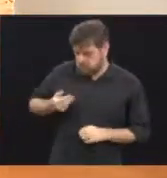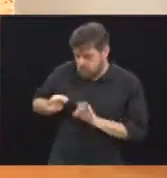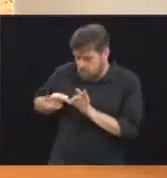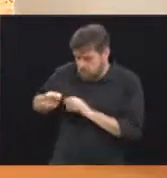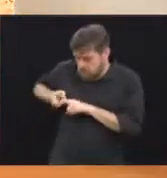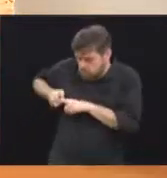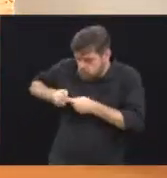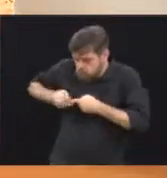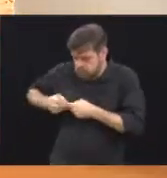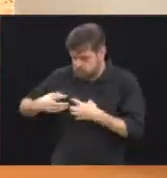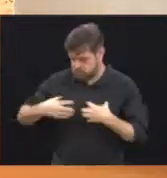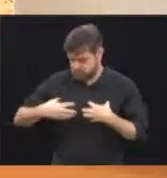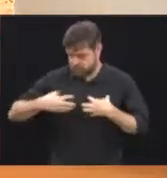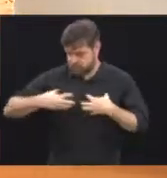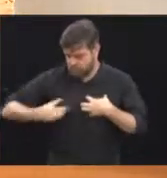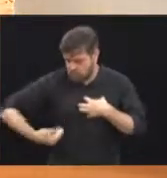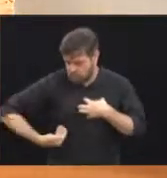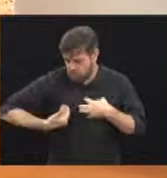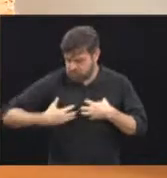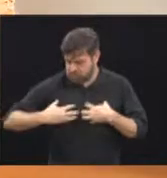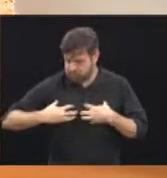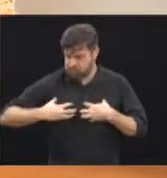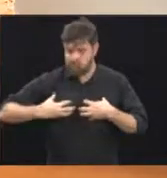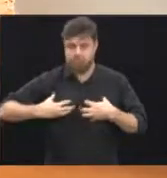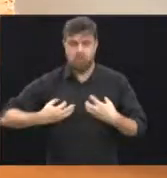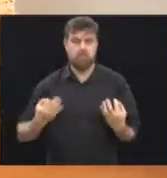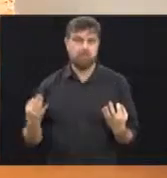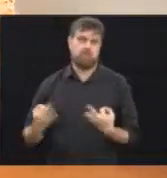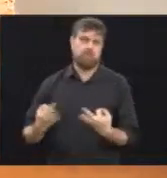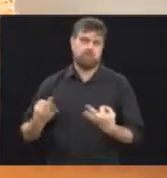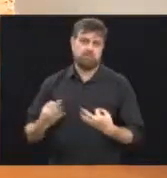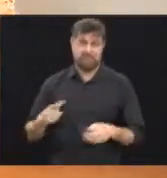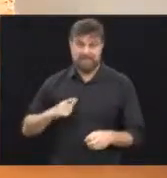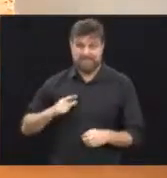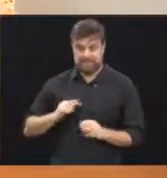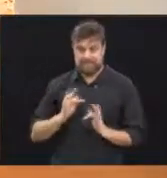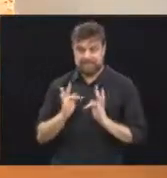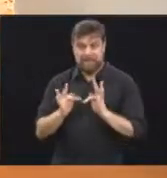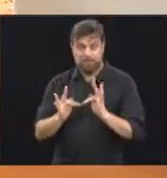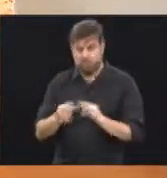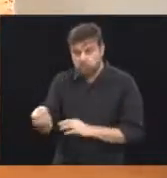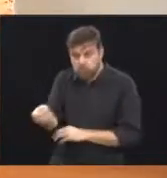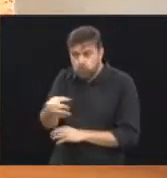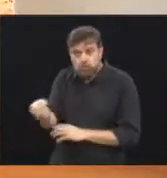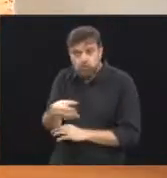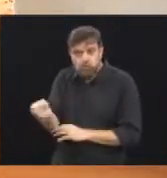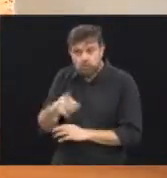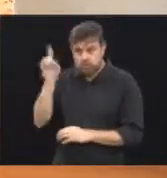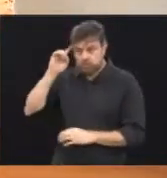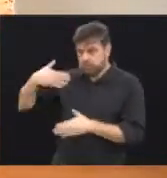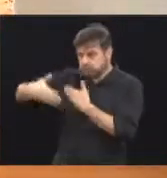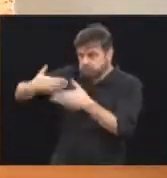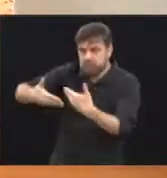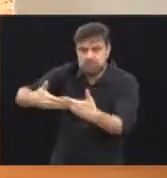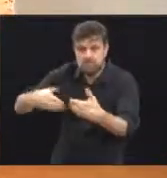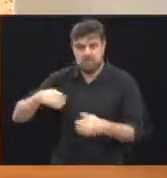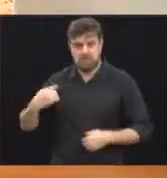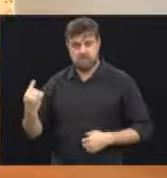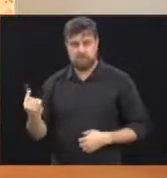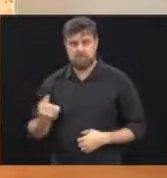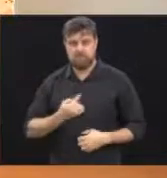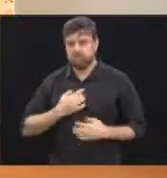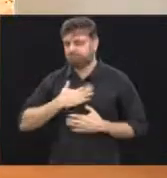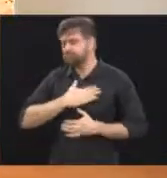muitas pacientes que fizeram essa reconstrução de mama e a tecnologia está avançando a cada dia. Então, para nós é uma